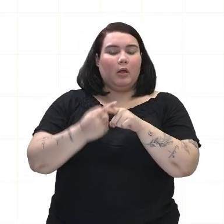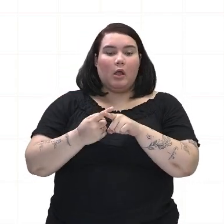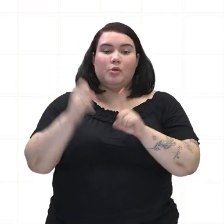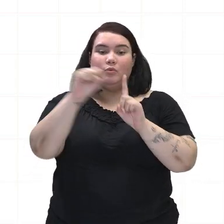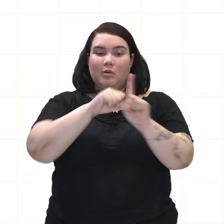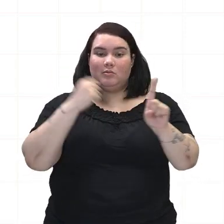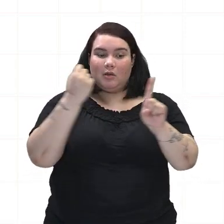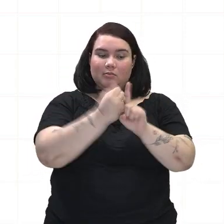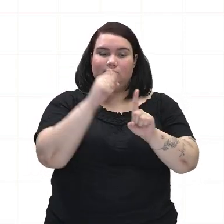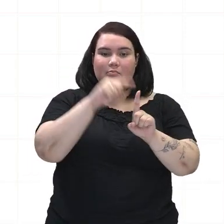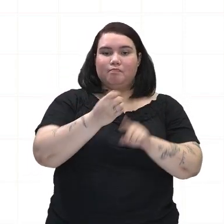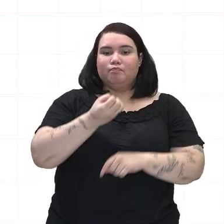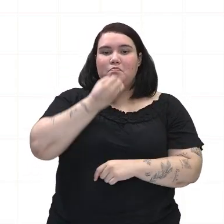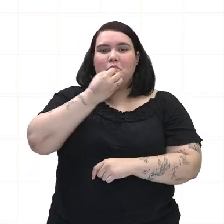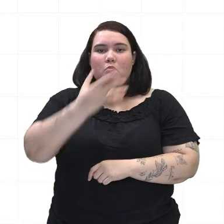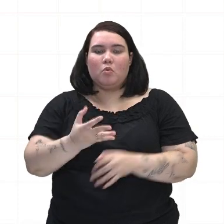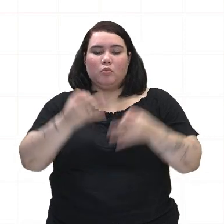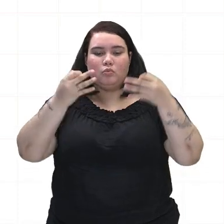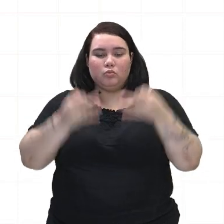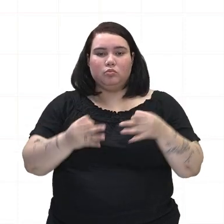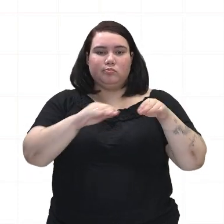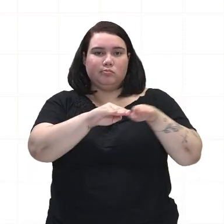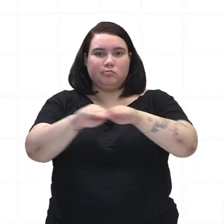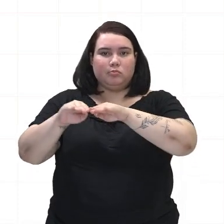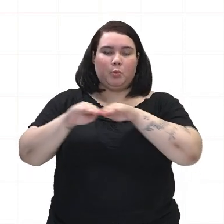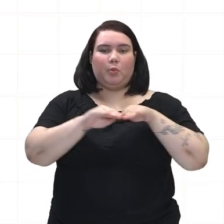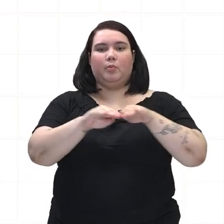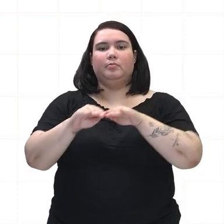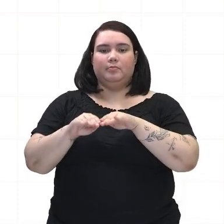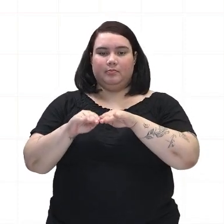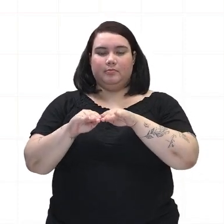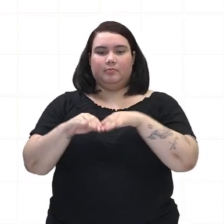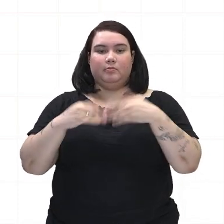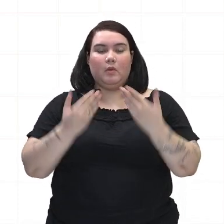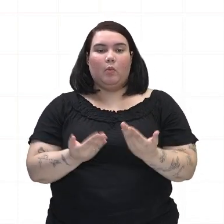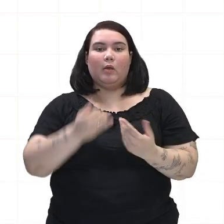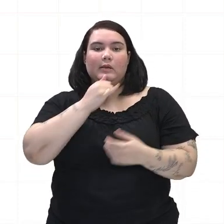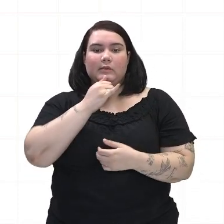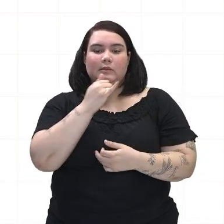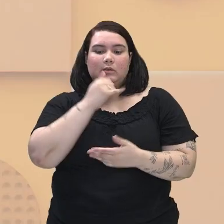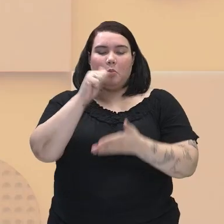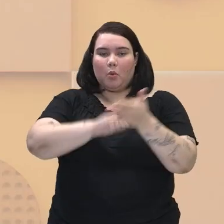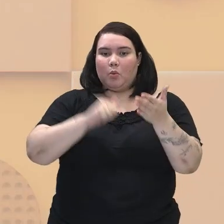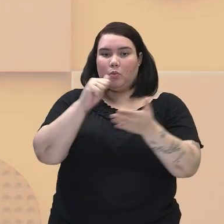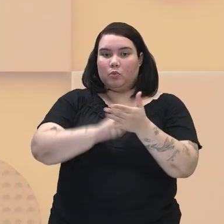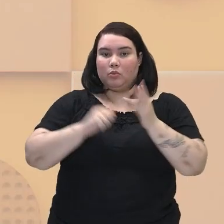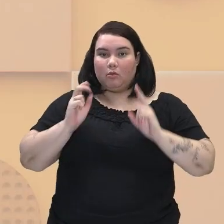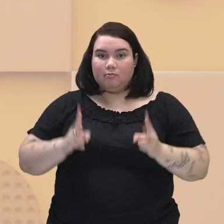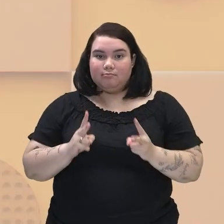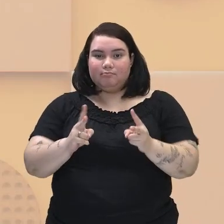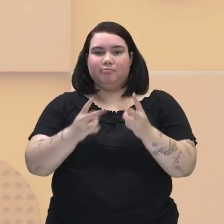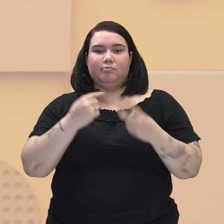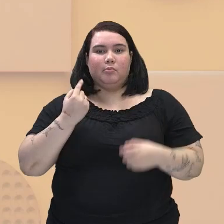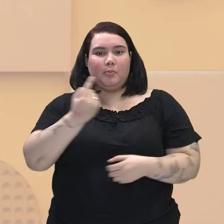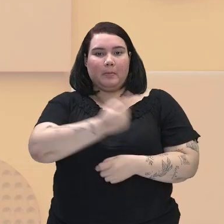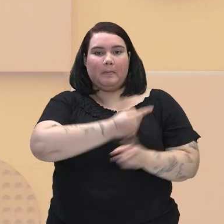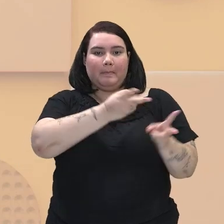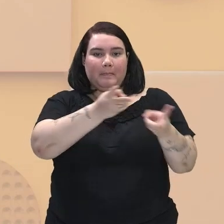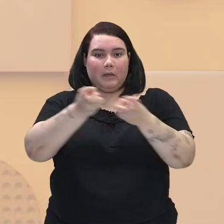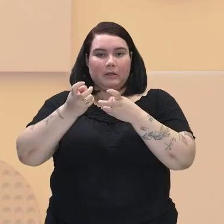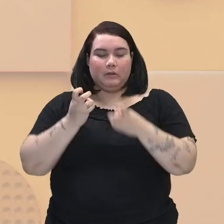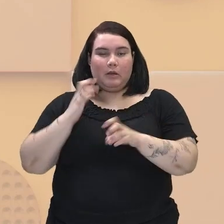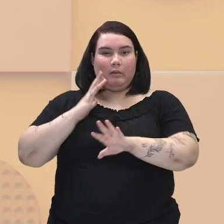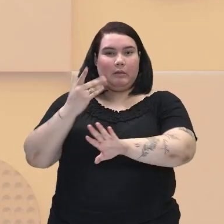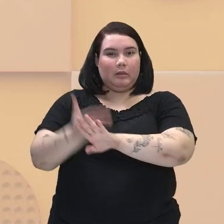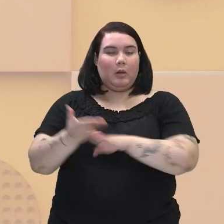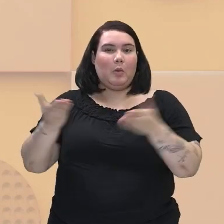uma sociedade mais justa e plural. E exemplo dessa luta contínua que nós vemos ainda hoje bem presente nas